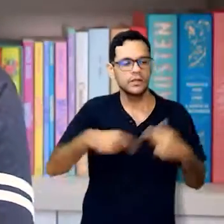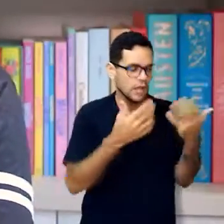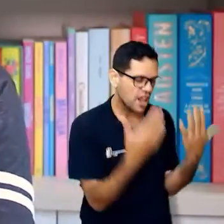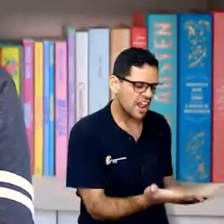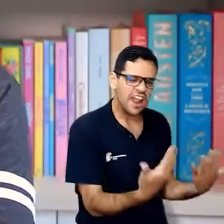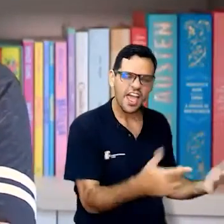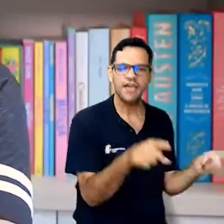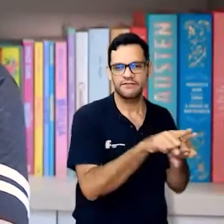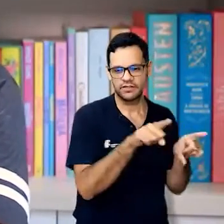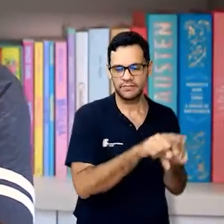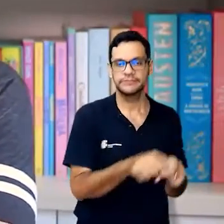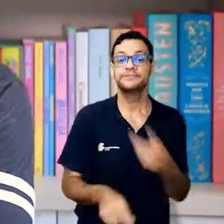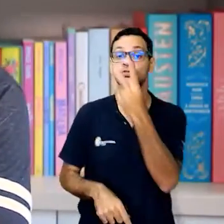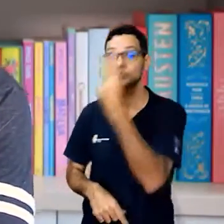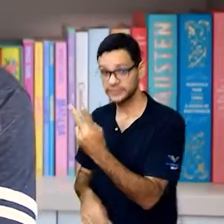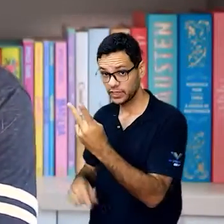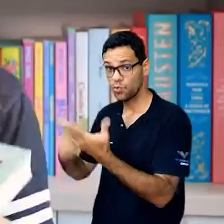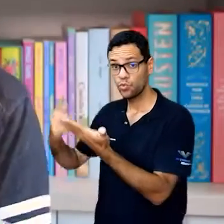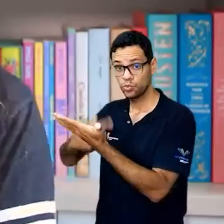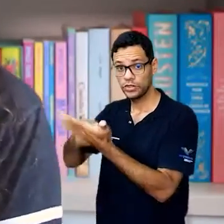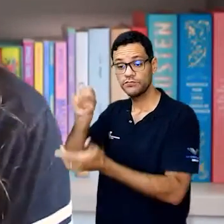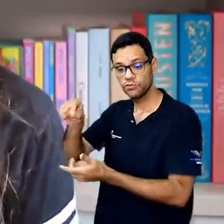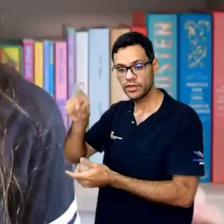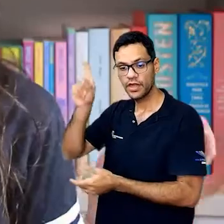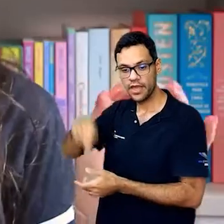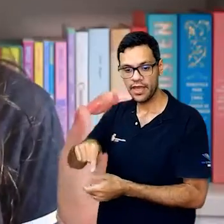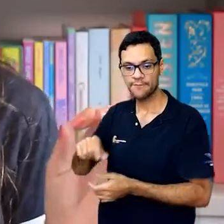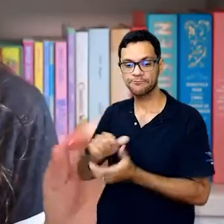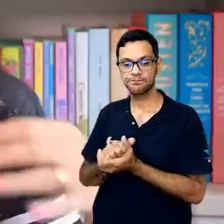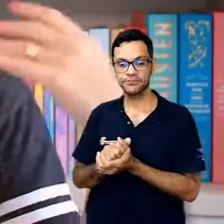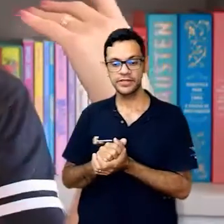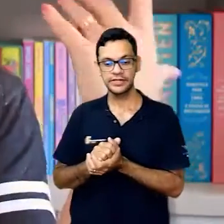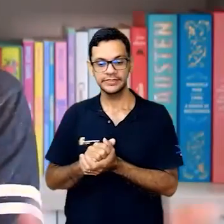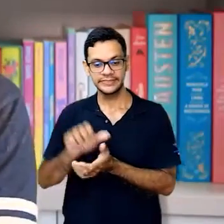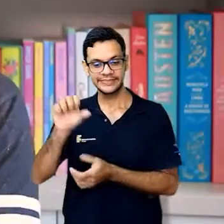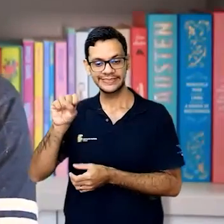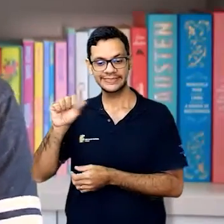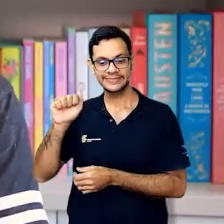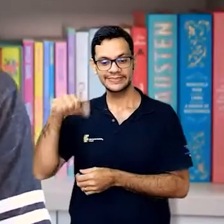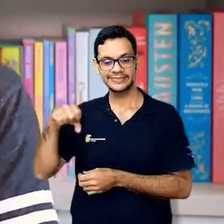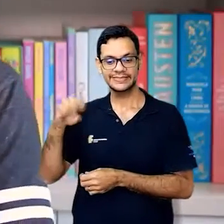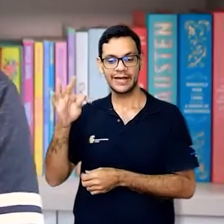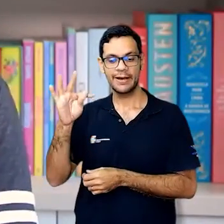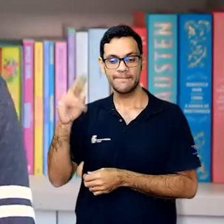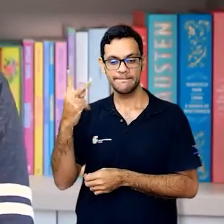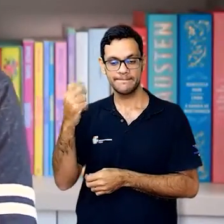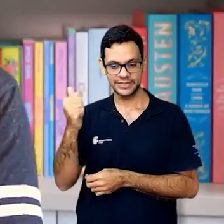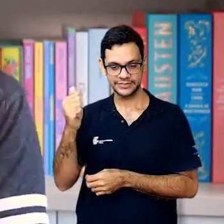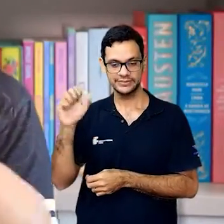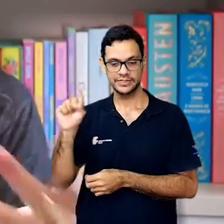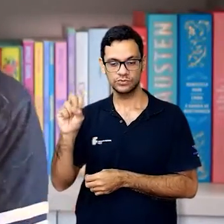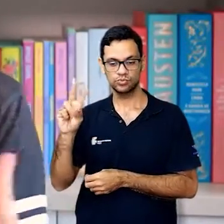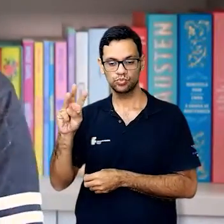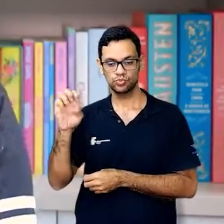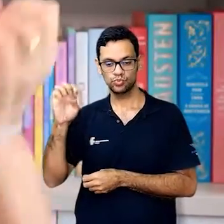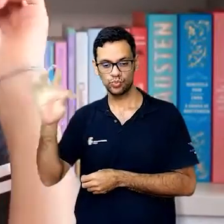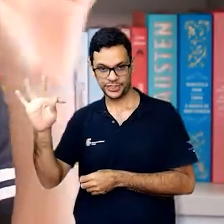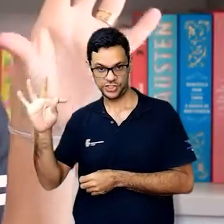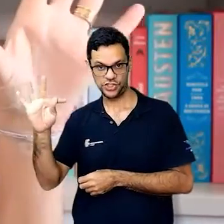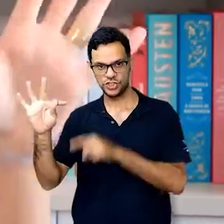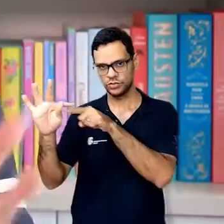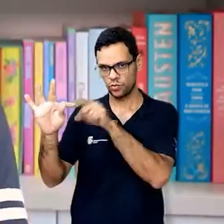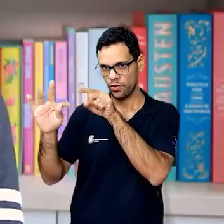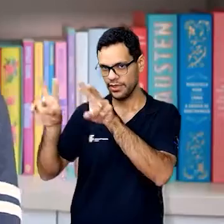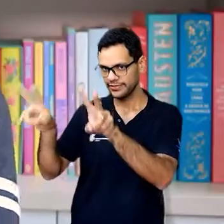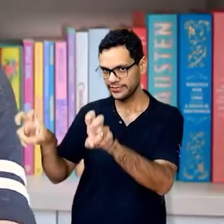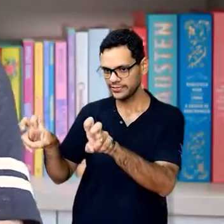literária, sabe? E virou um dos meus favoritos desse gênero. E o segundo, gente, é Samantha Sweet, Executiva do Lar, da Sophie Kinsella. Esse eu não tenho aqui comigo, vou deixar